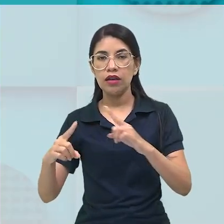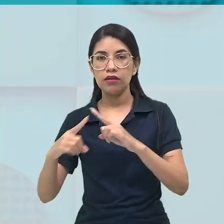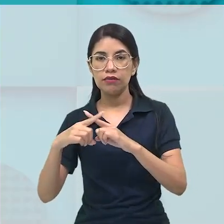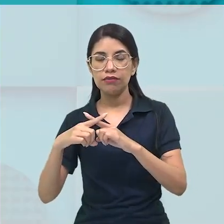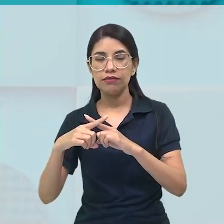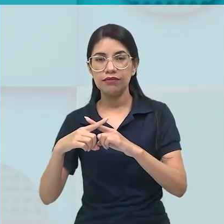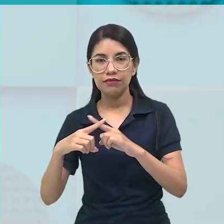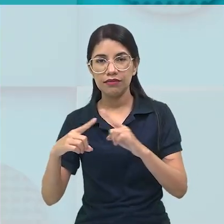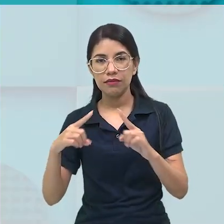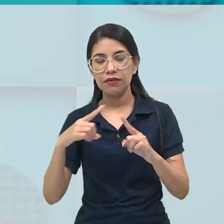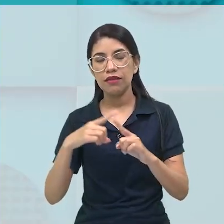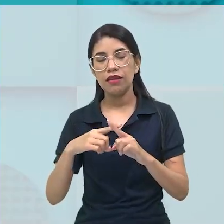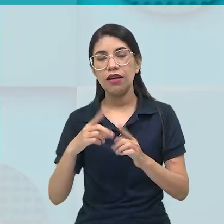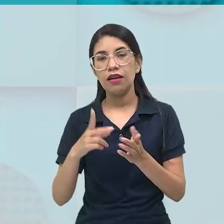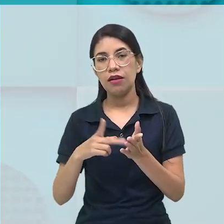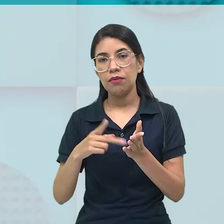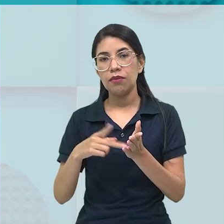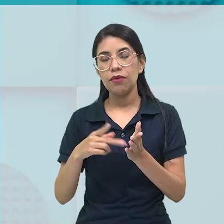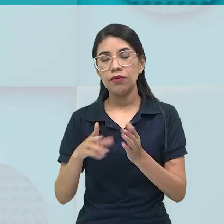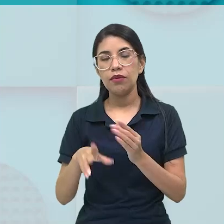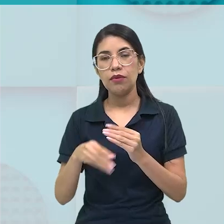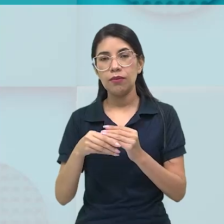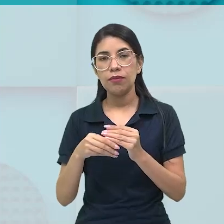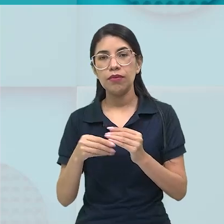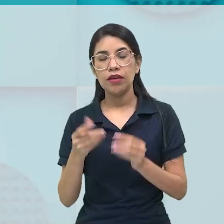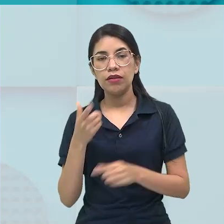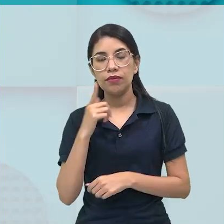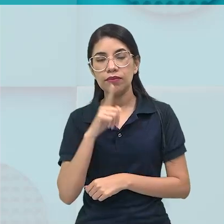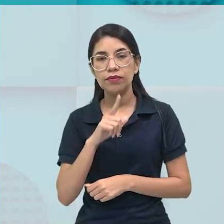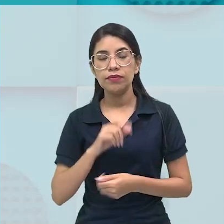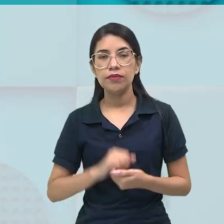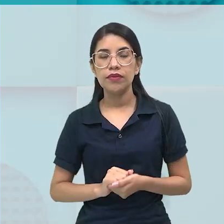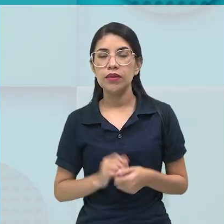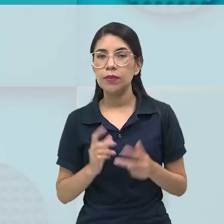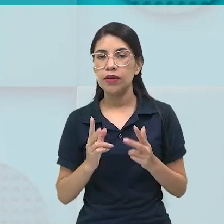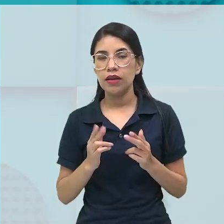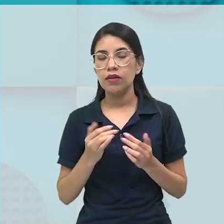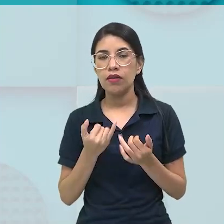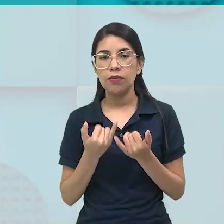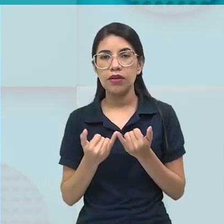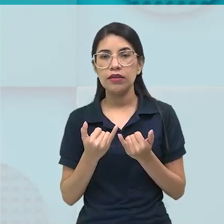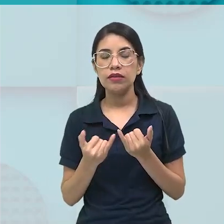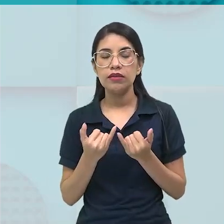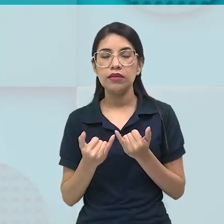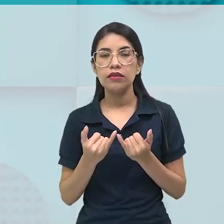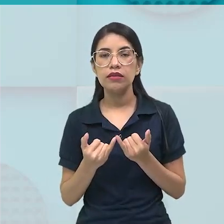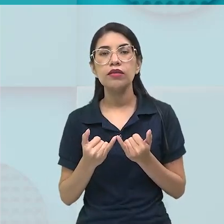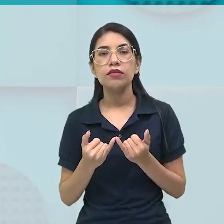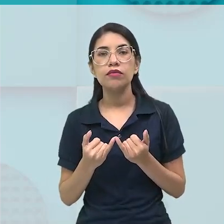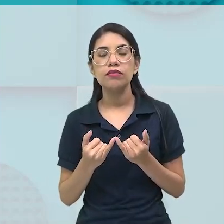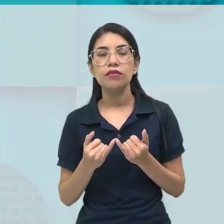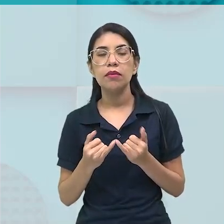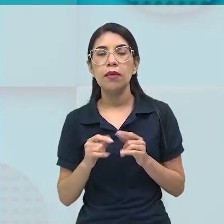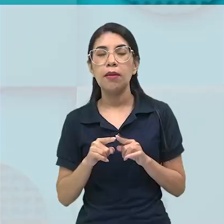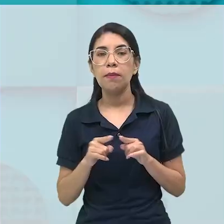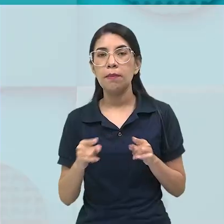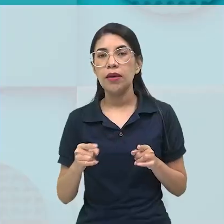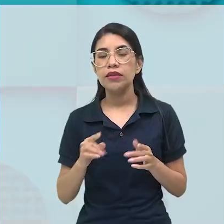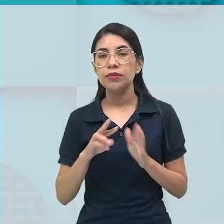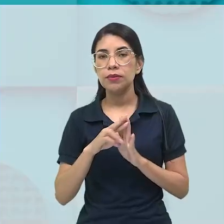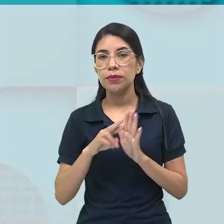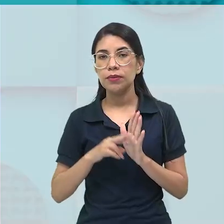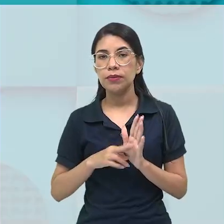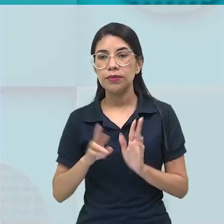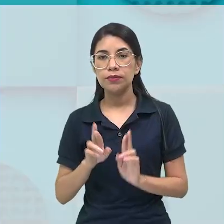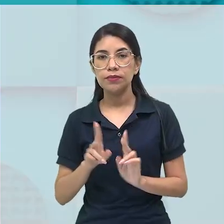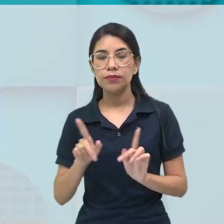cruzam os tacos, é mais pontuação para eles, não é mesmo? Então é basicamente isso, é como se fosse um jogo de tacobol, só que com outras